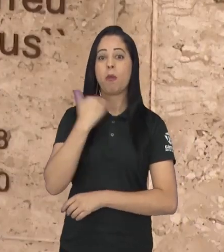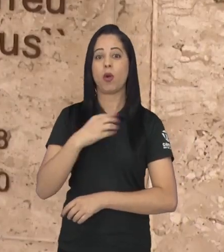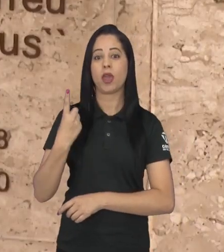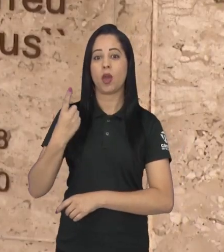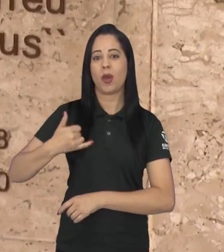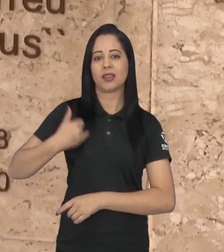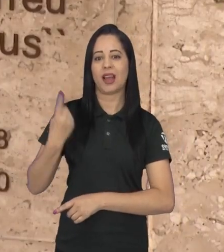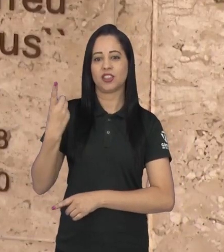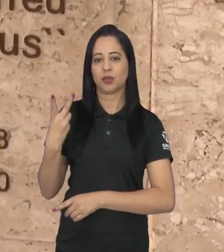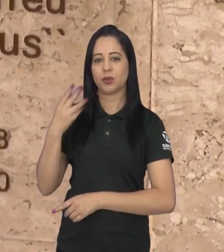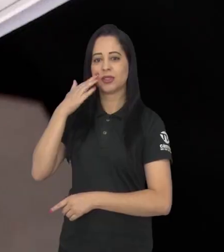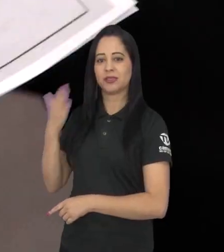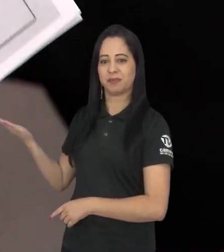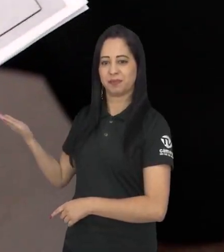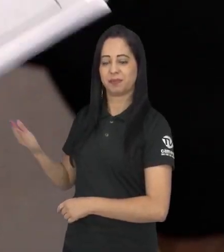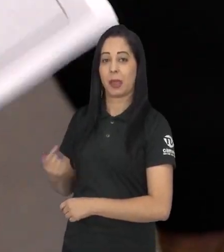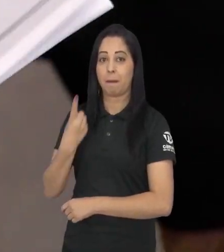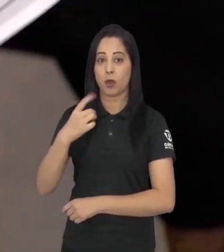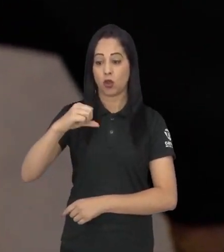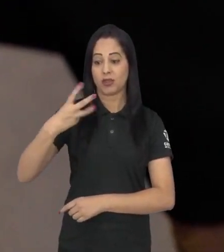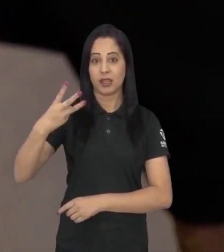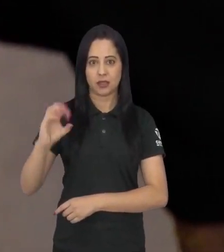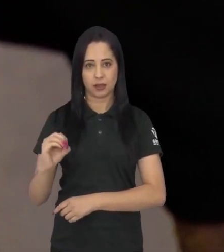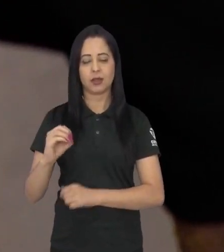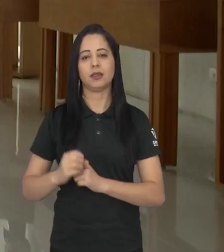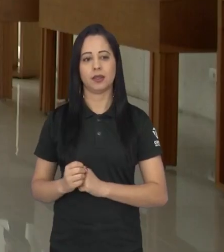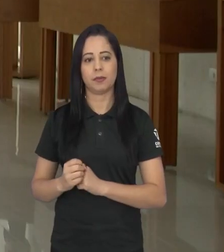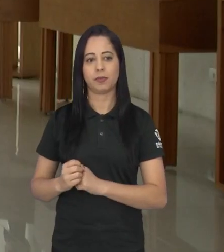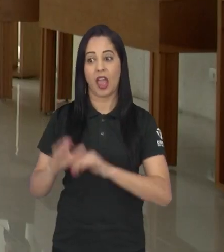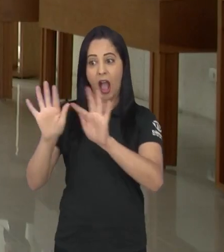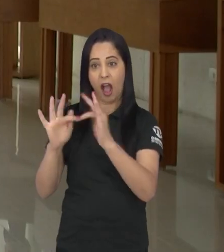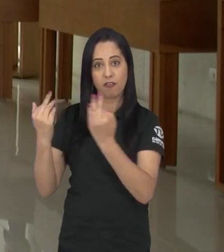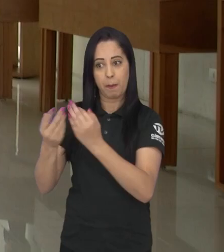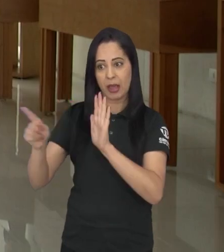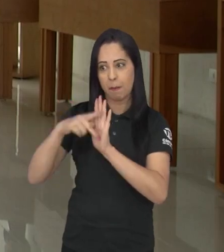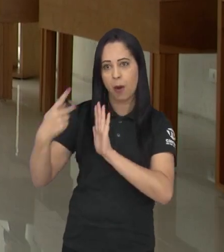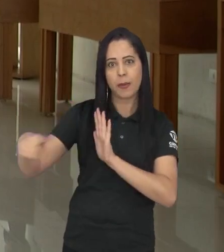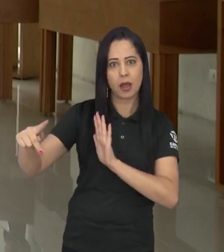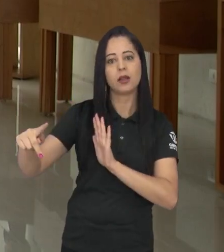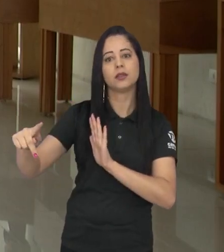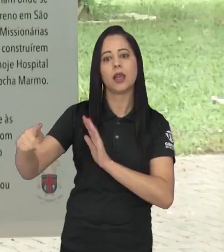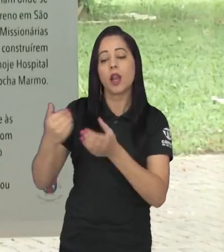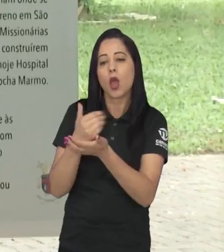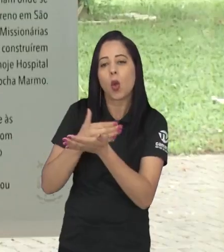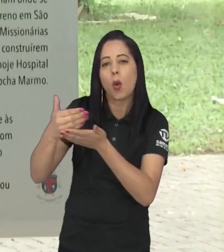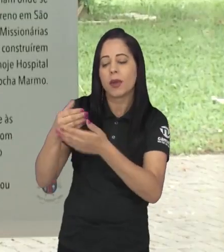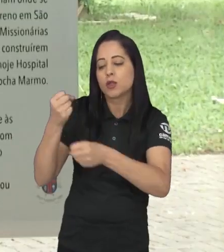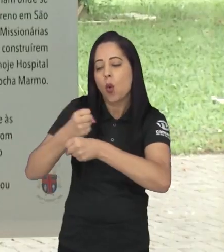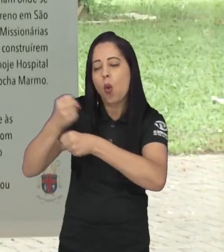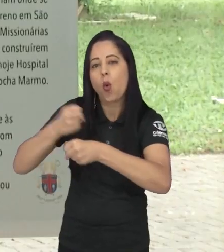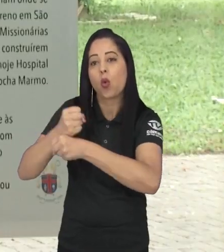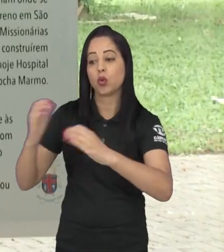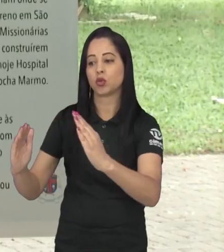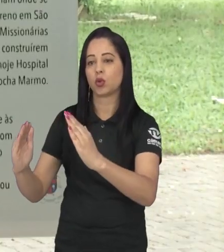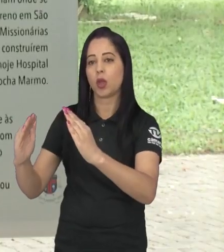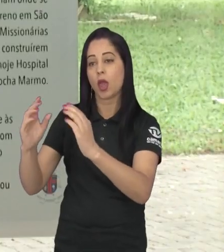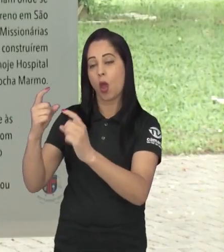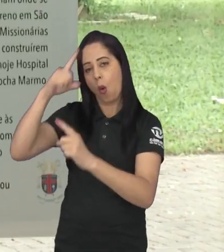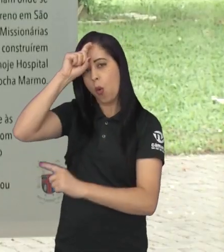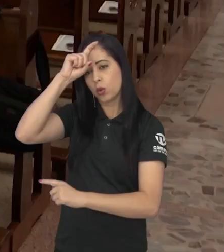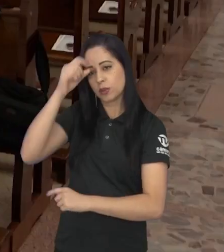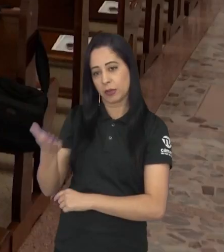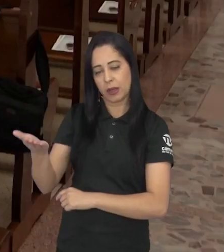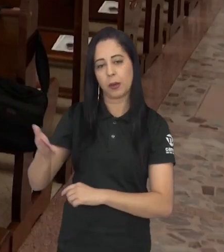em 1930. Após o falecimento, a família do menino deu início às obras para a criação do sanatório